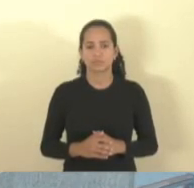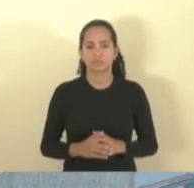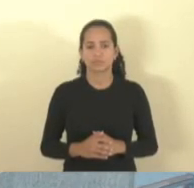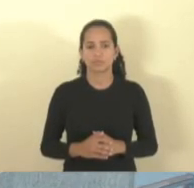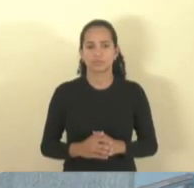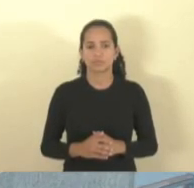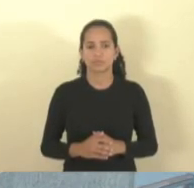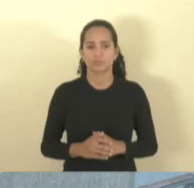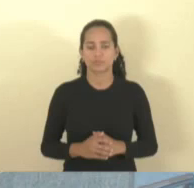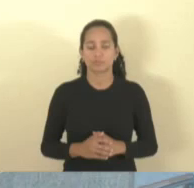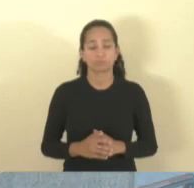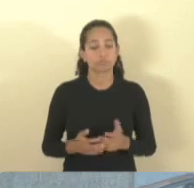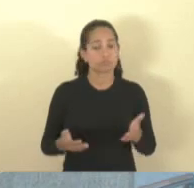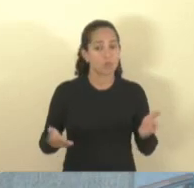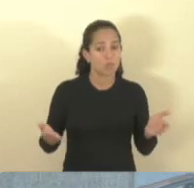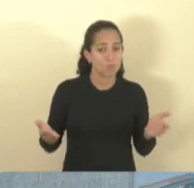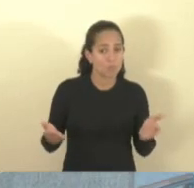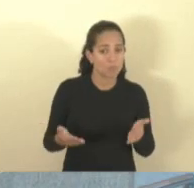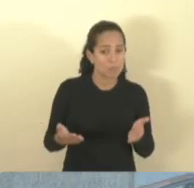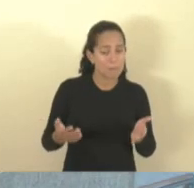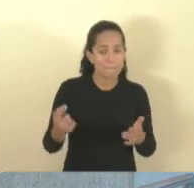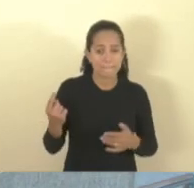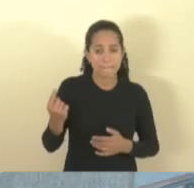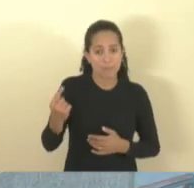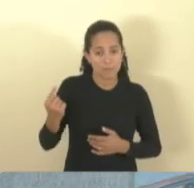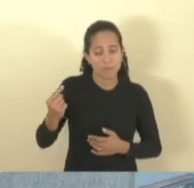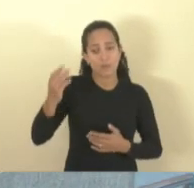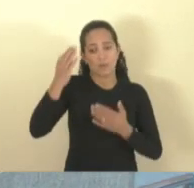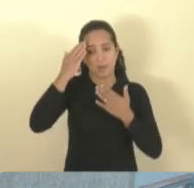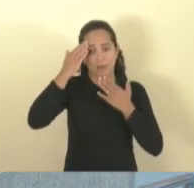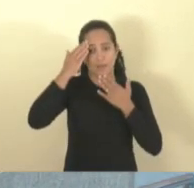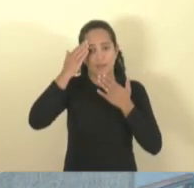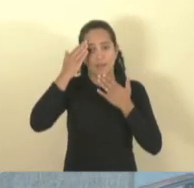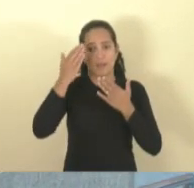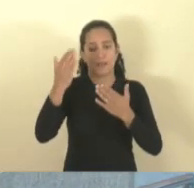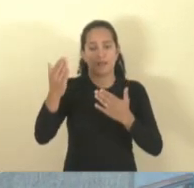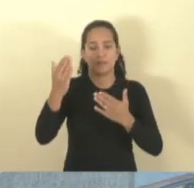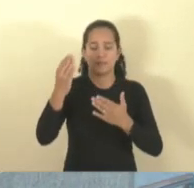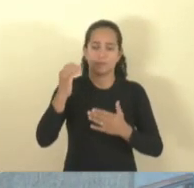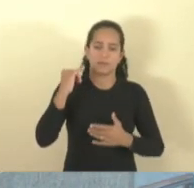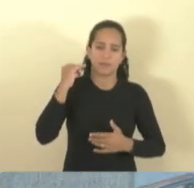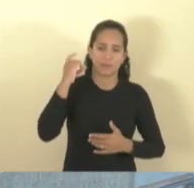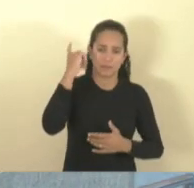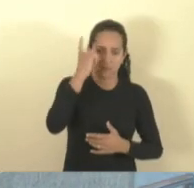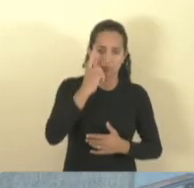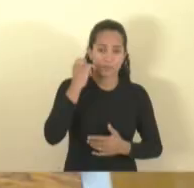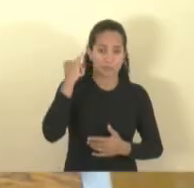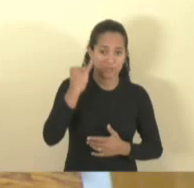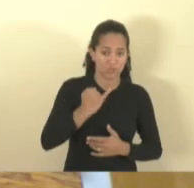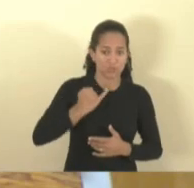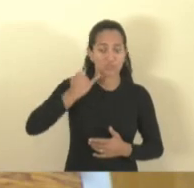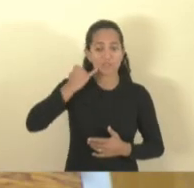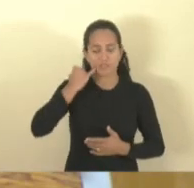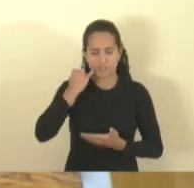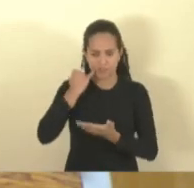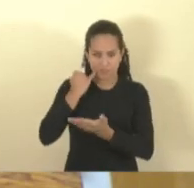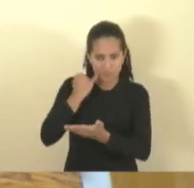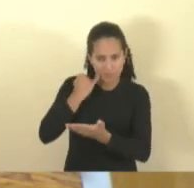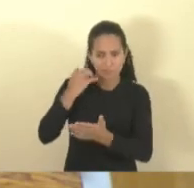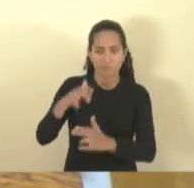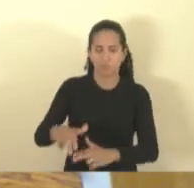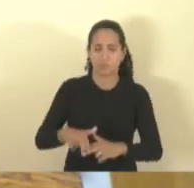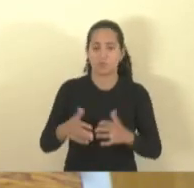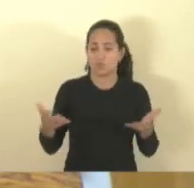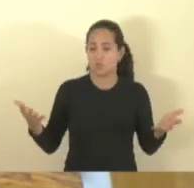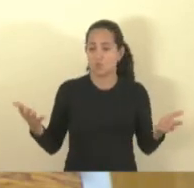Em primeiro lugar, eu gostaria muito de agradecer à deputada Janete Sá por todo esse